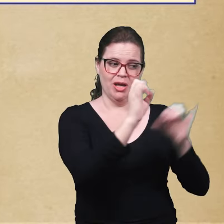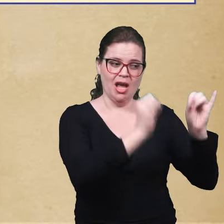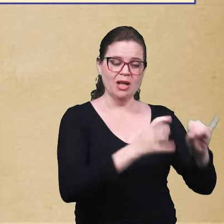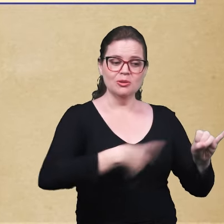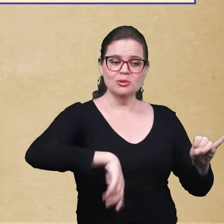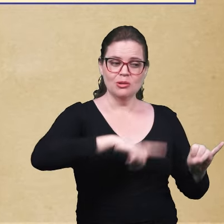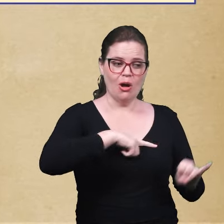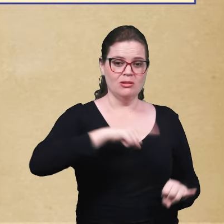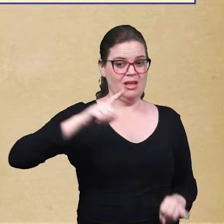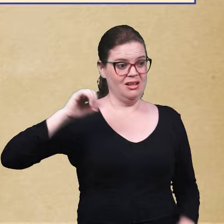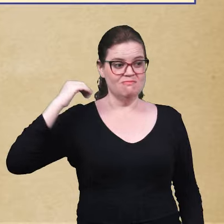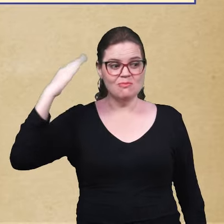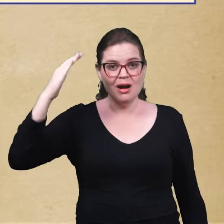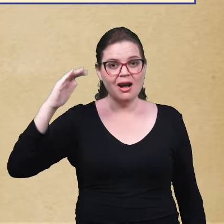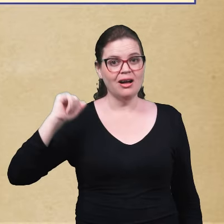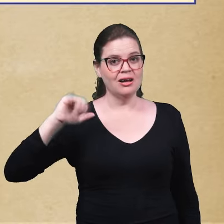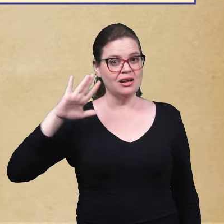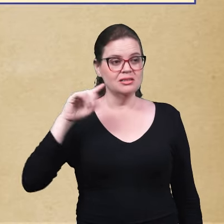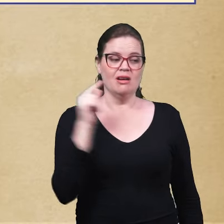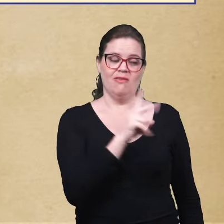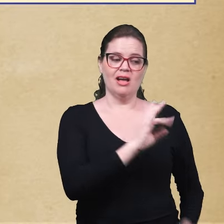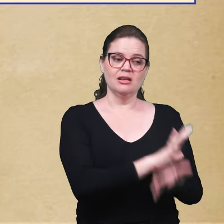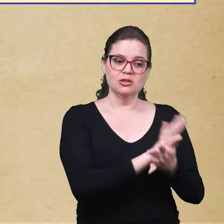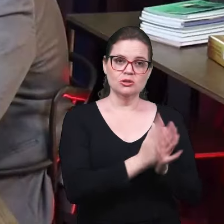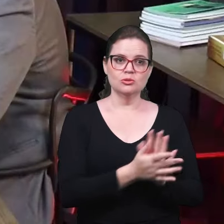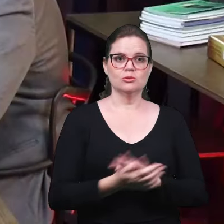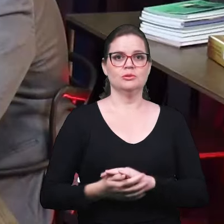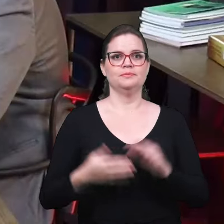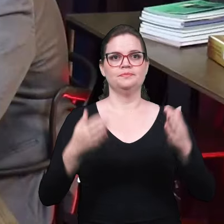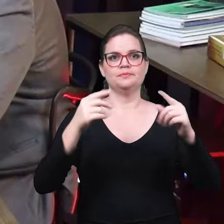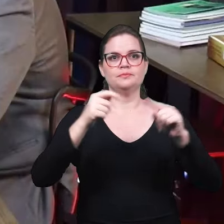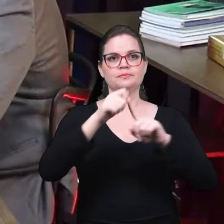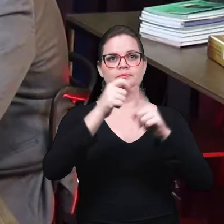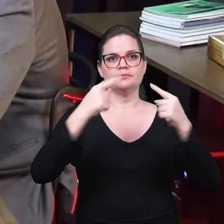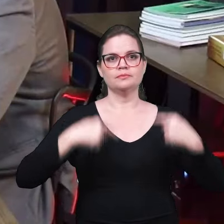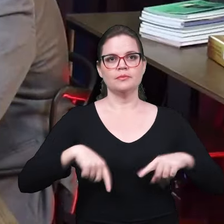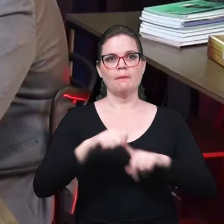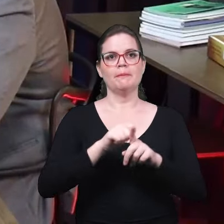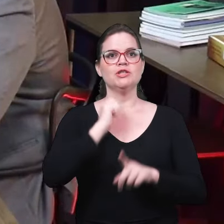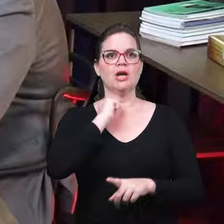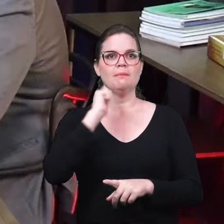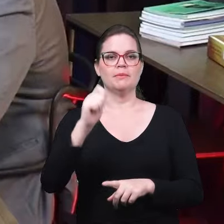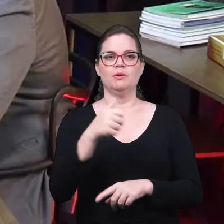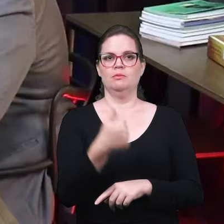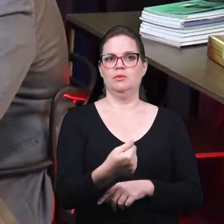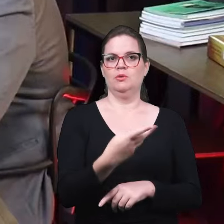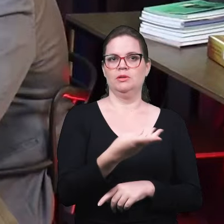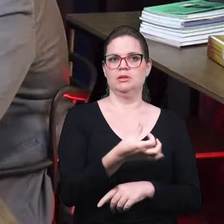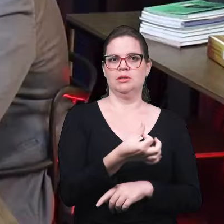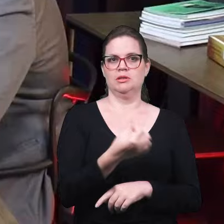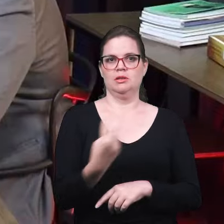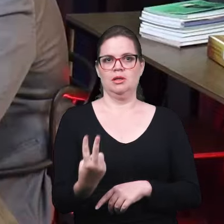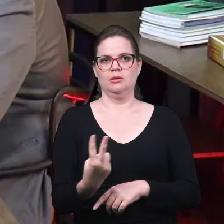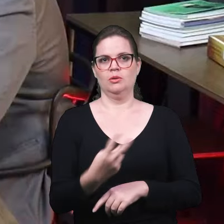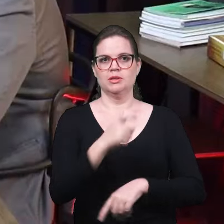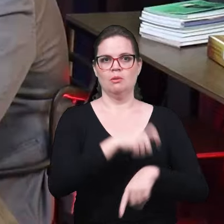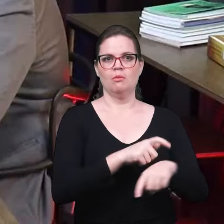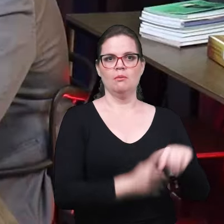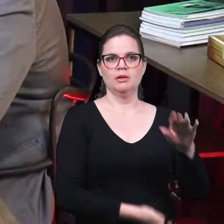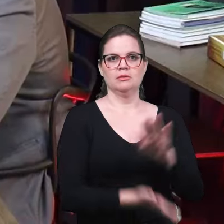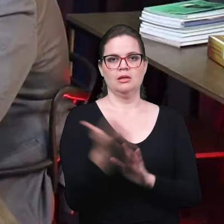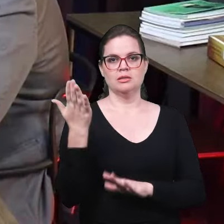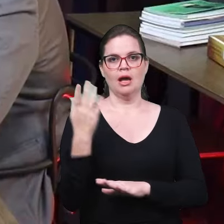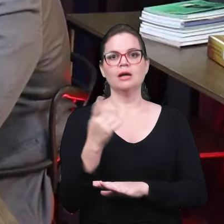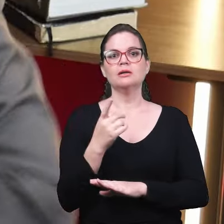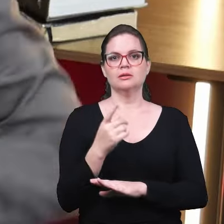eram milhares de deuses, né? E em abril de 1462 é a saída do povo, né?